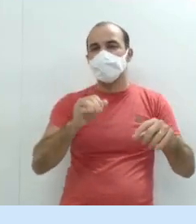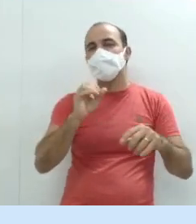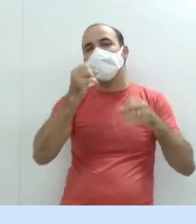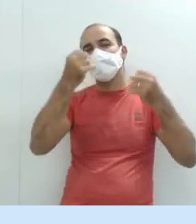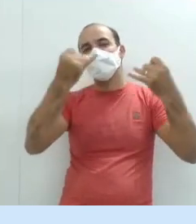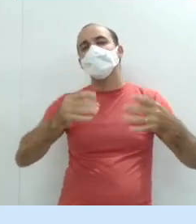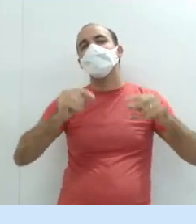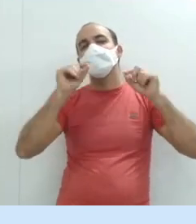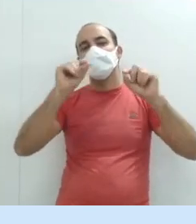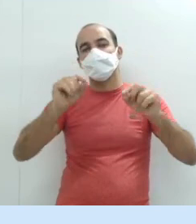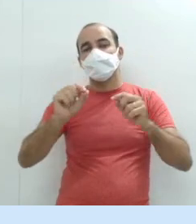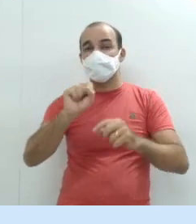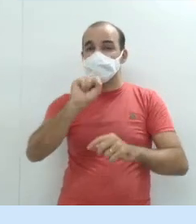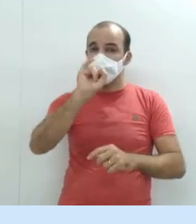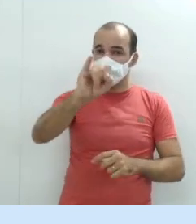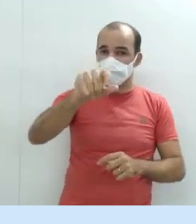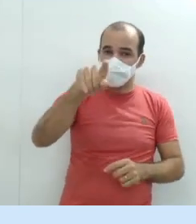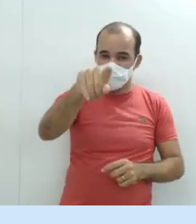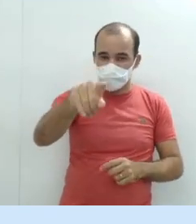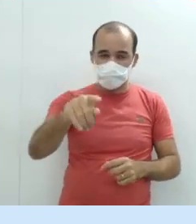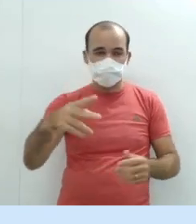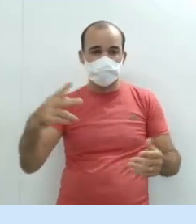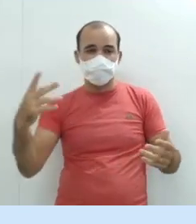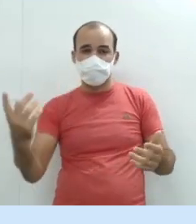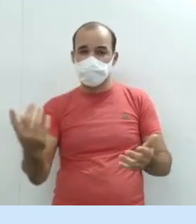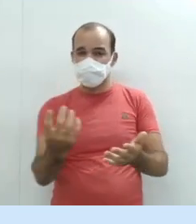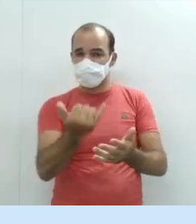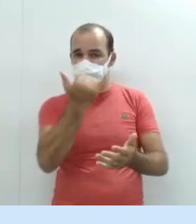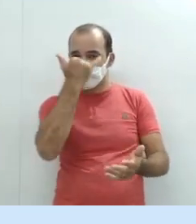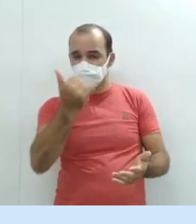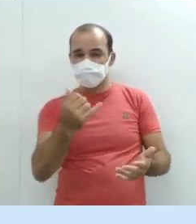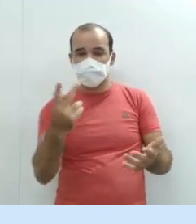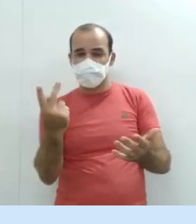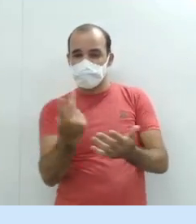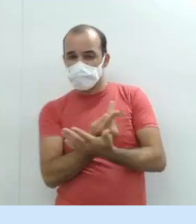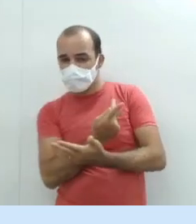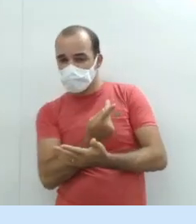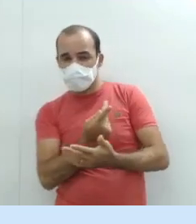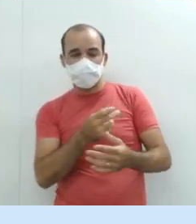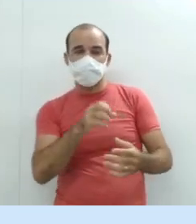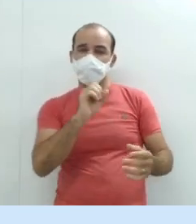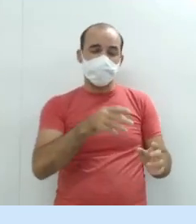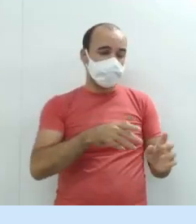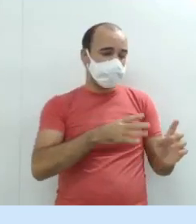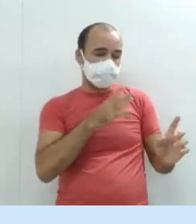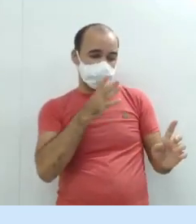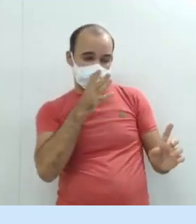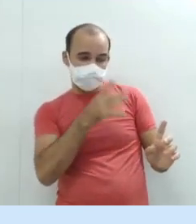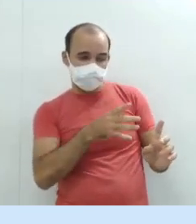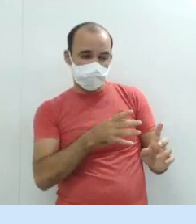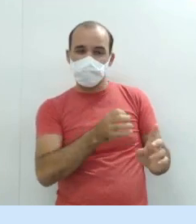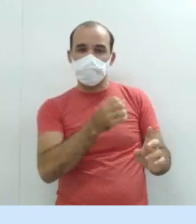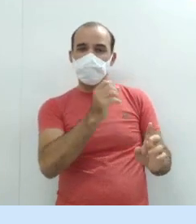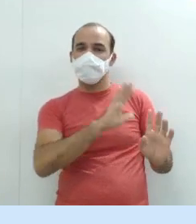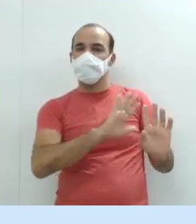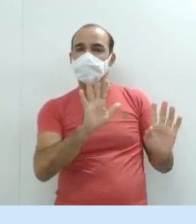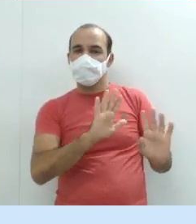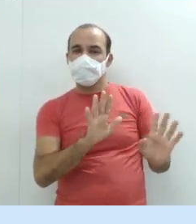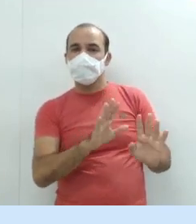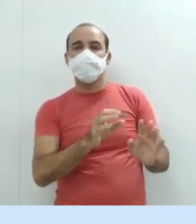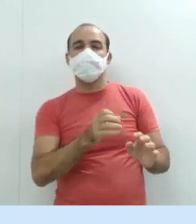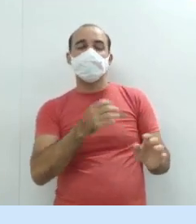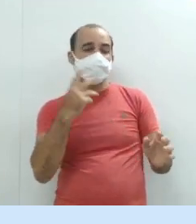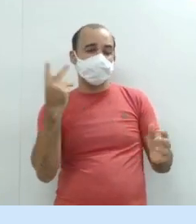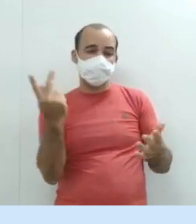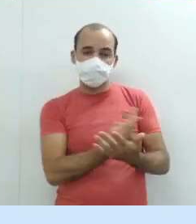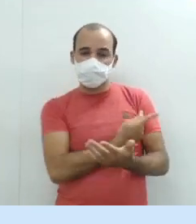se você tiver que passar a mão por cima de alguma coisa que alguém fez de errado contra você ou contra alguém,